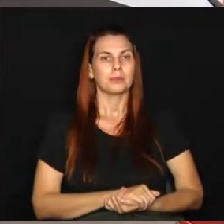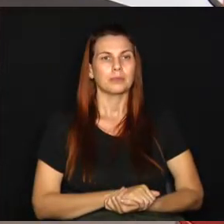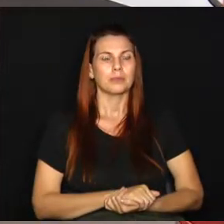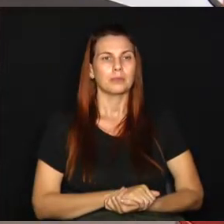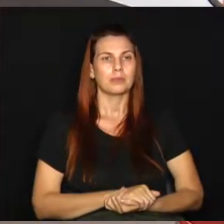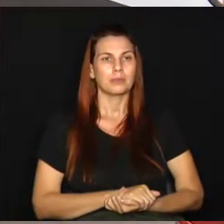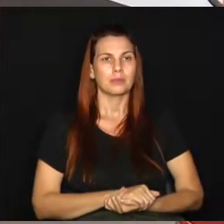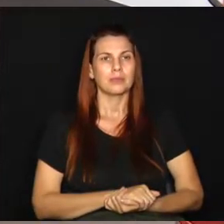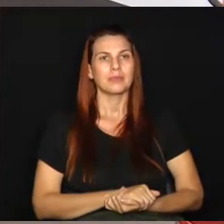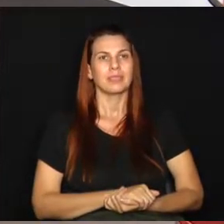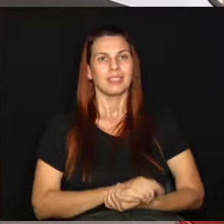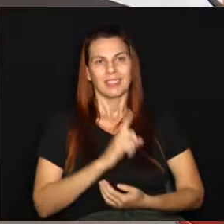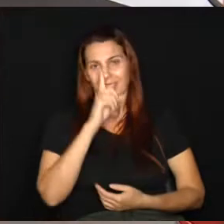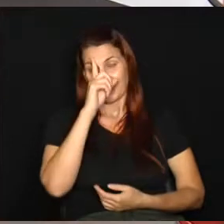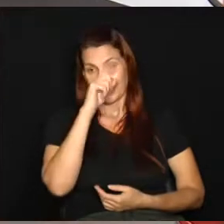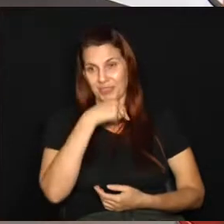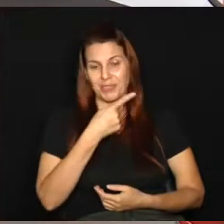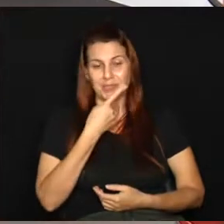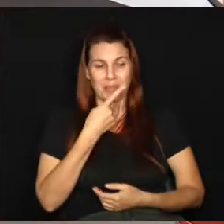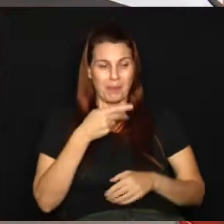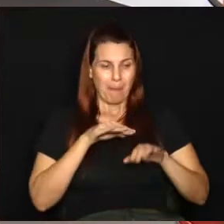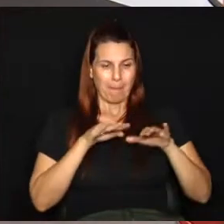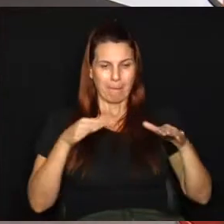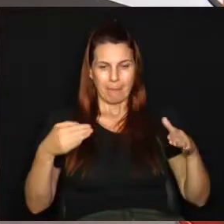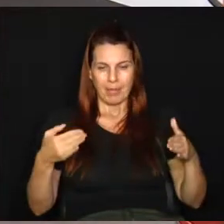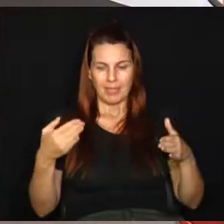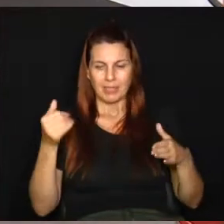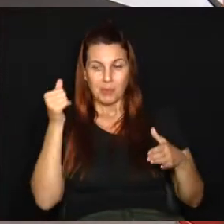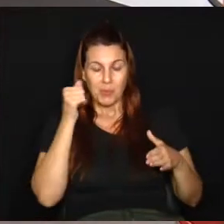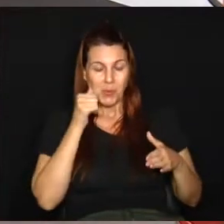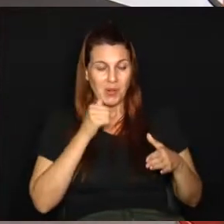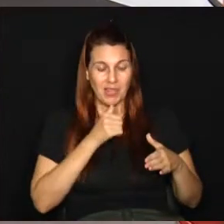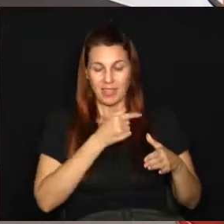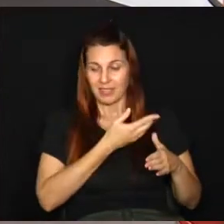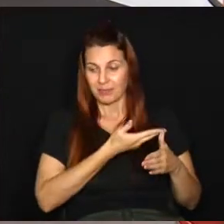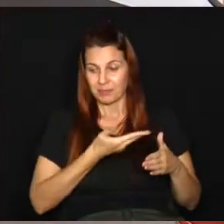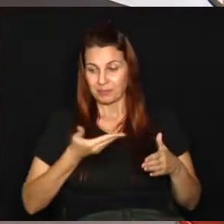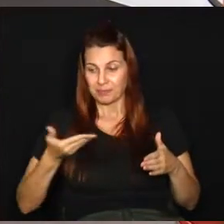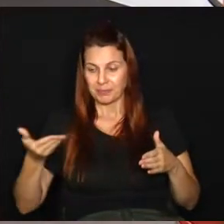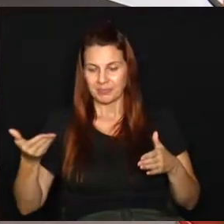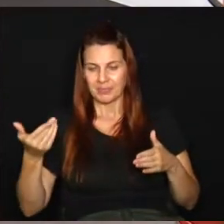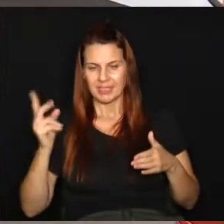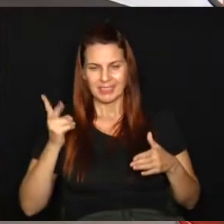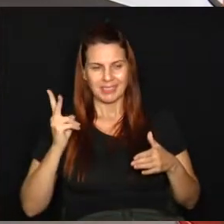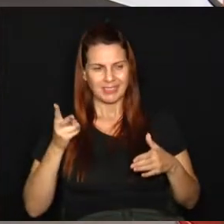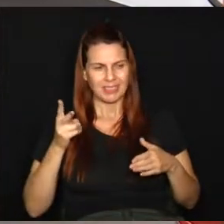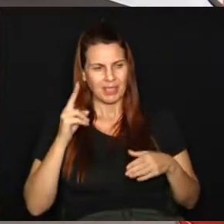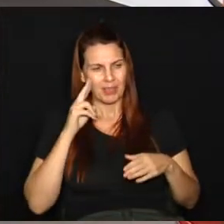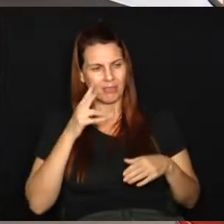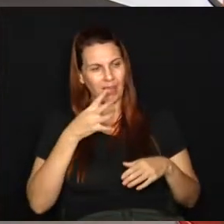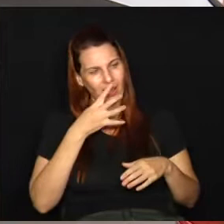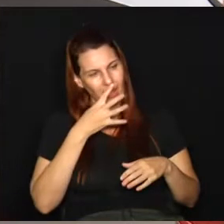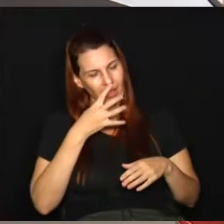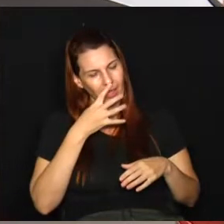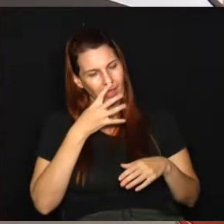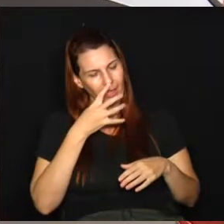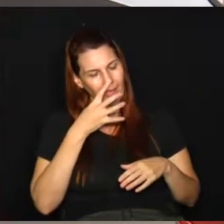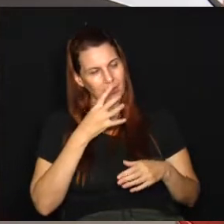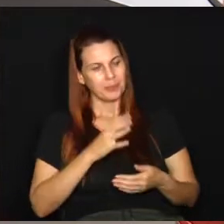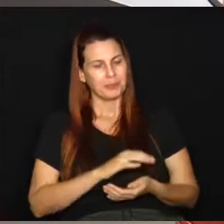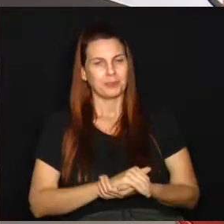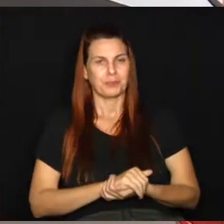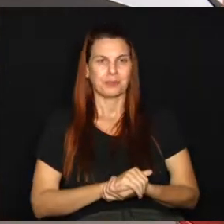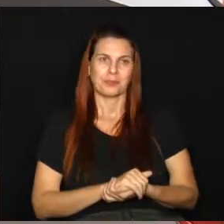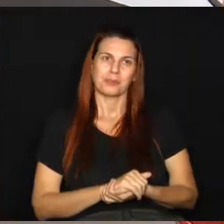Assim, às vezes é muito difícil falar numa mesa como essa, onde tem mulheres que a gente vê sempre e admira tanto.